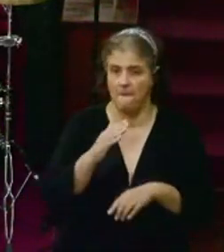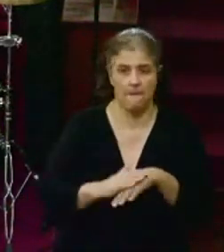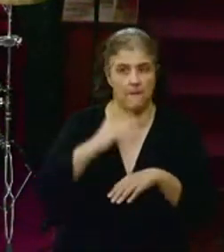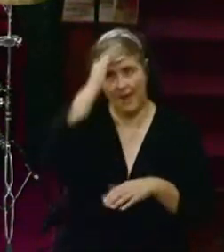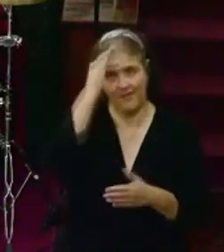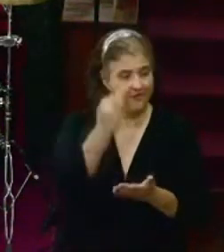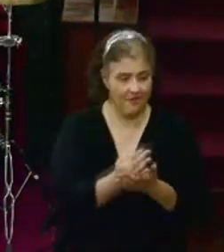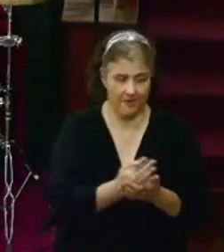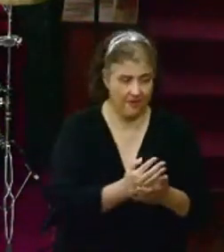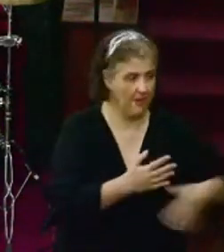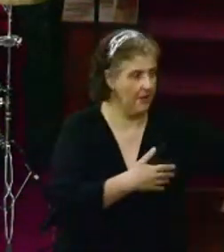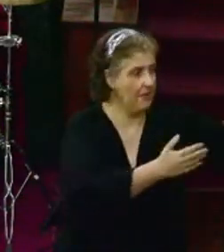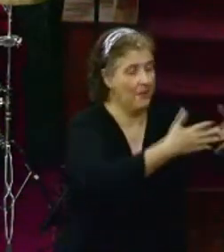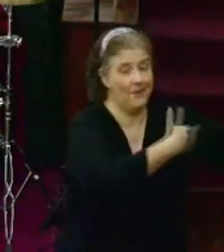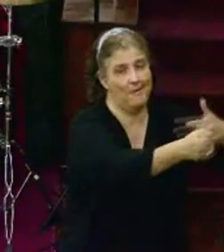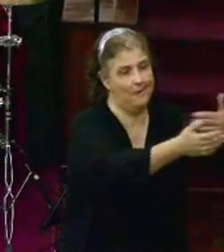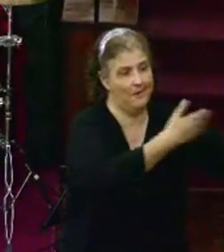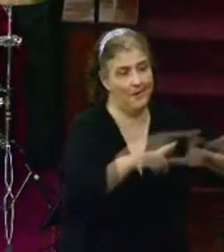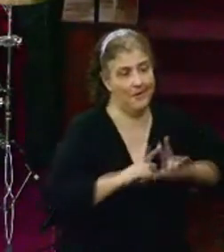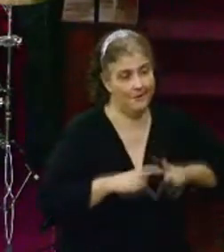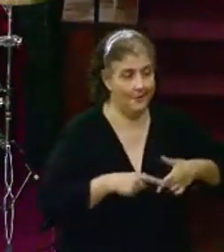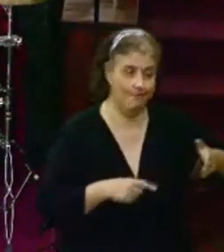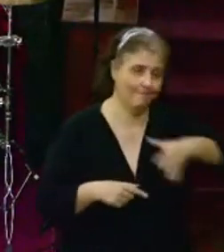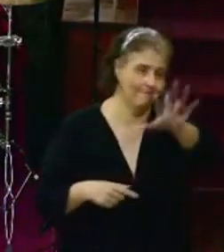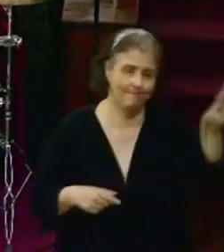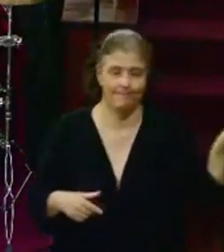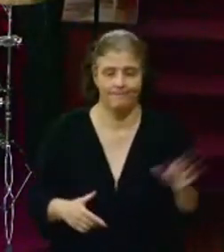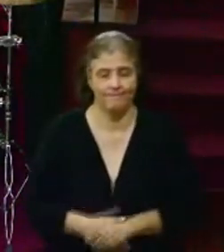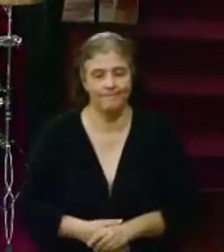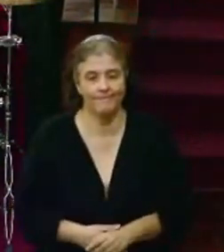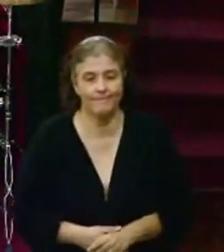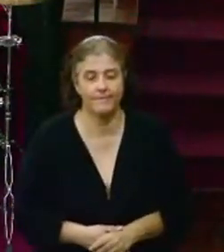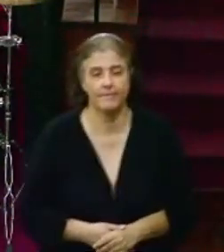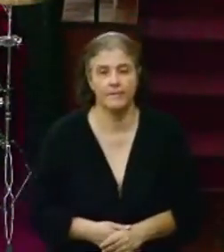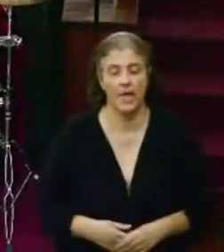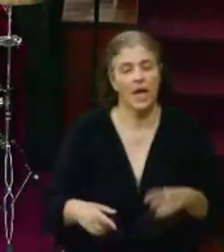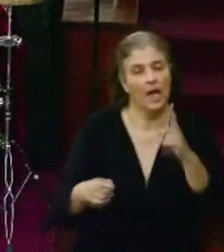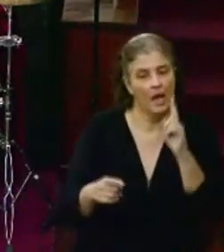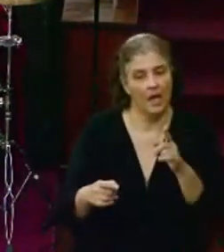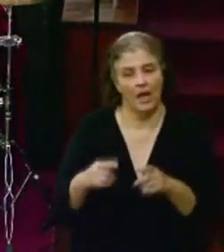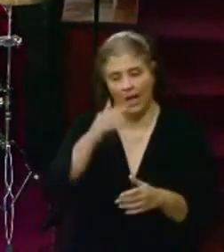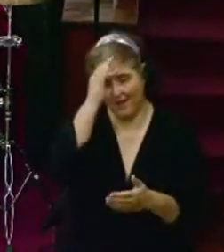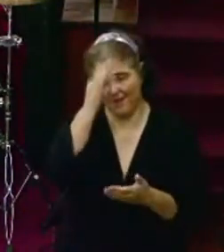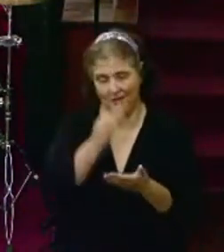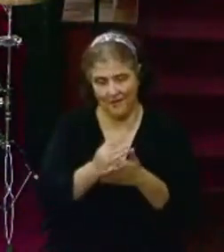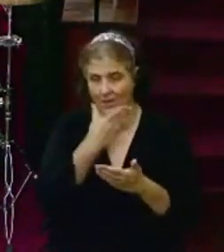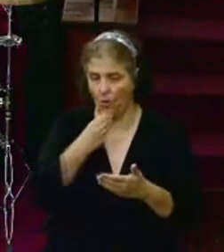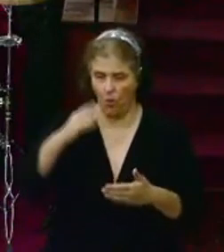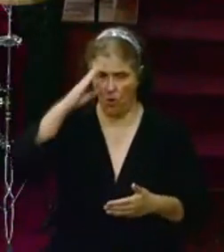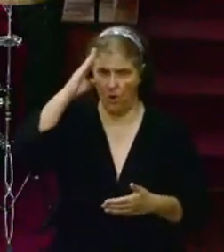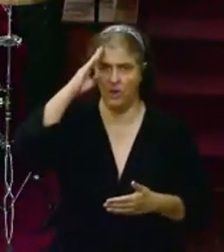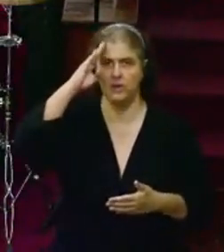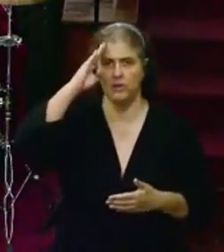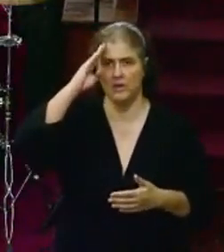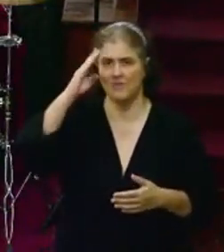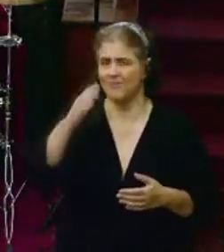como esta. Pode imaginar os judeus ouvindo isso? Que a fé do centurião era muito mais genuína do que